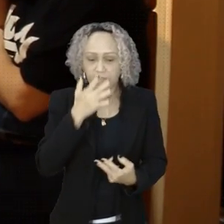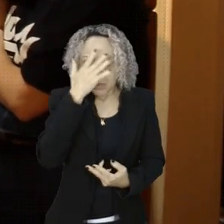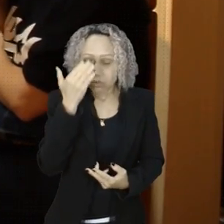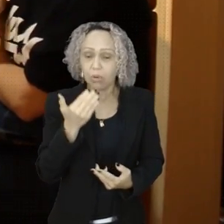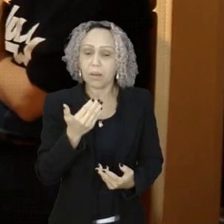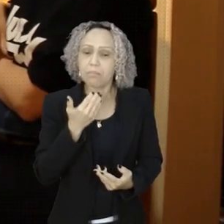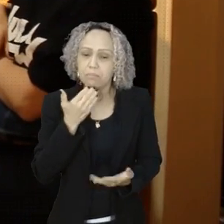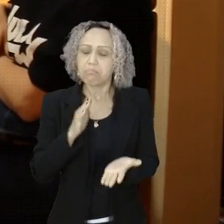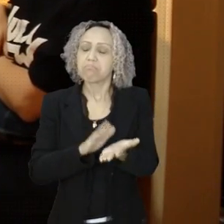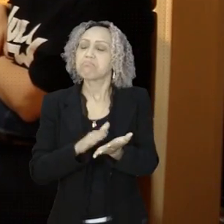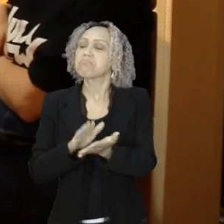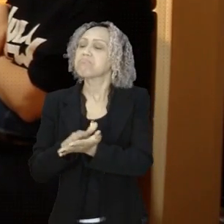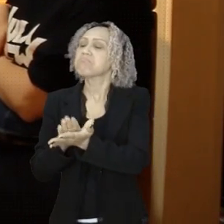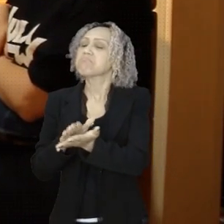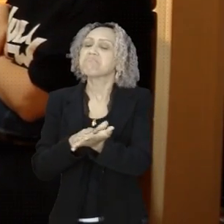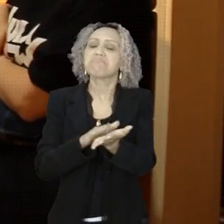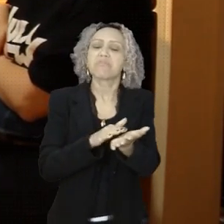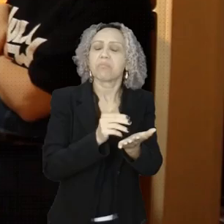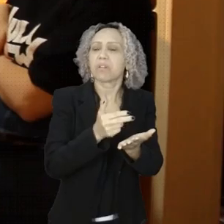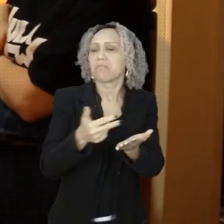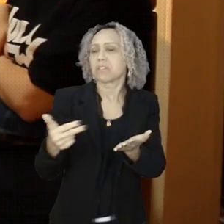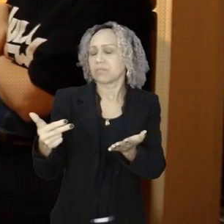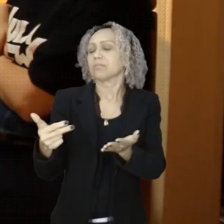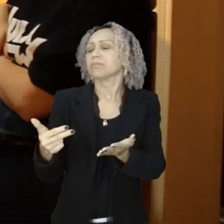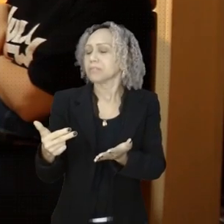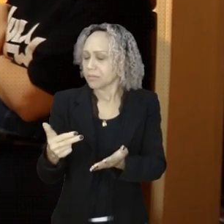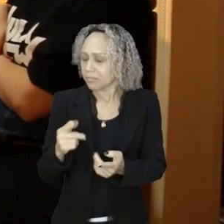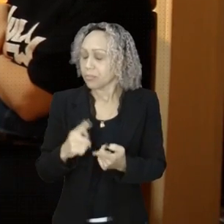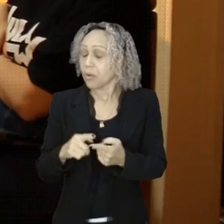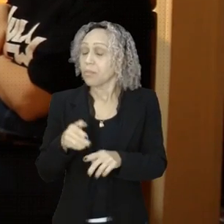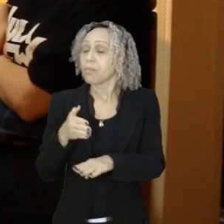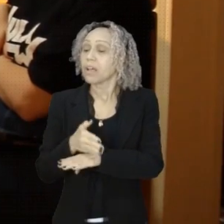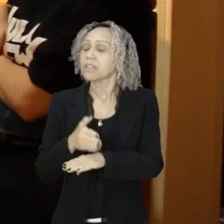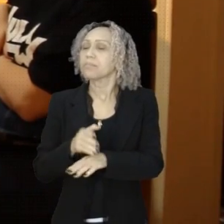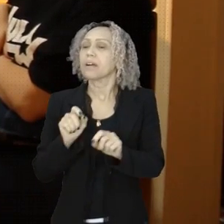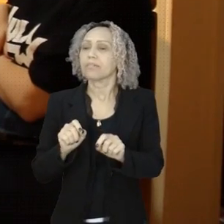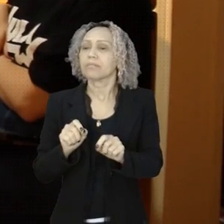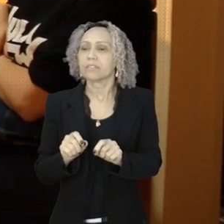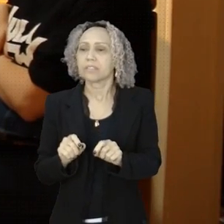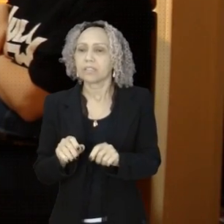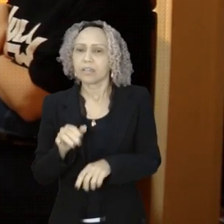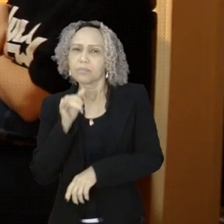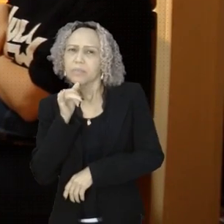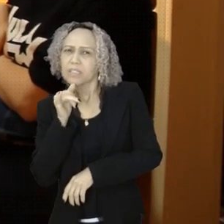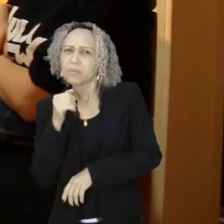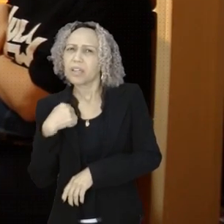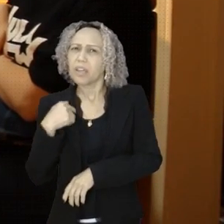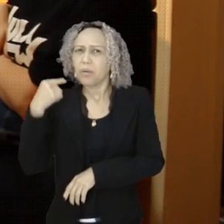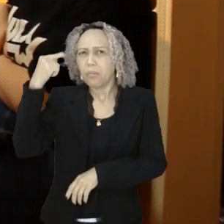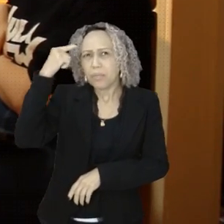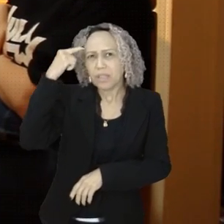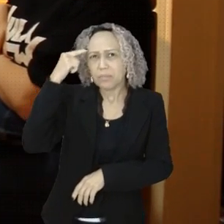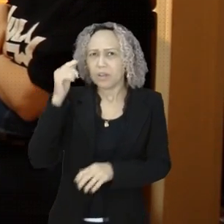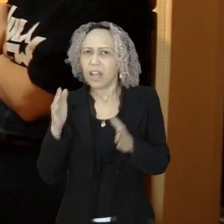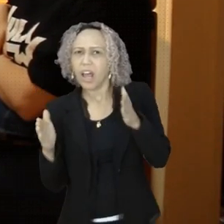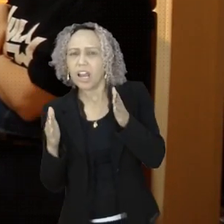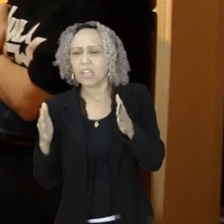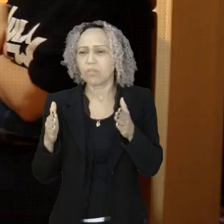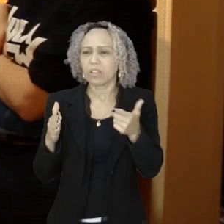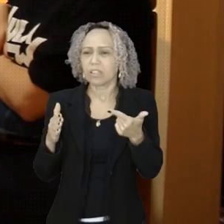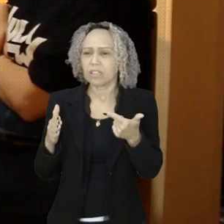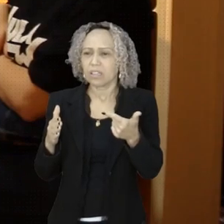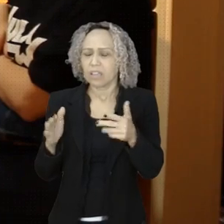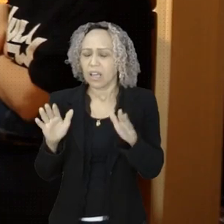pelo mercado público, né, na década de 70, e tinha uma ideia da prefeitura, que era um prefeito